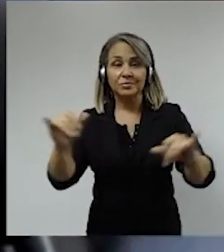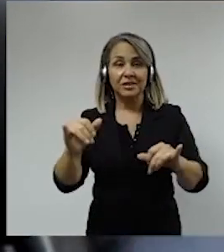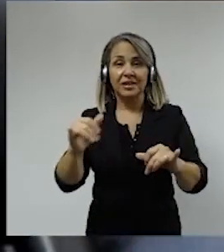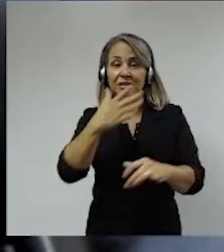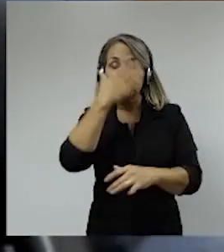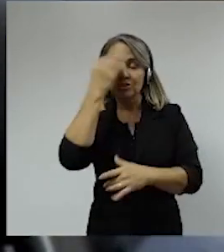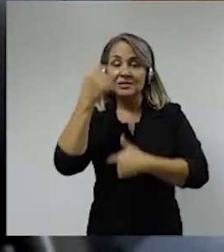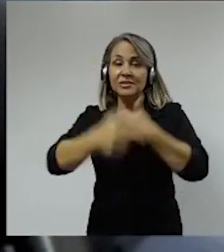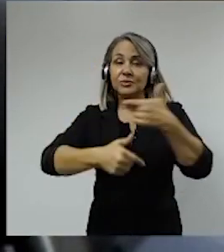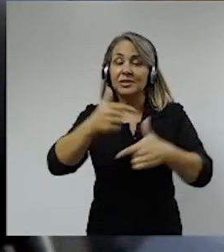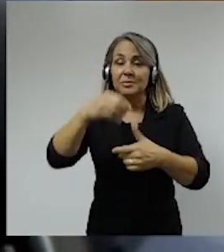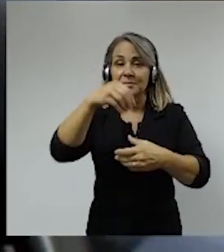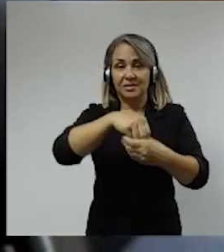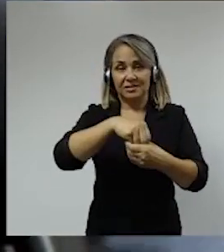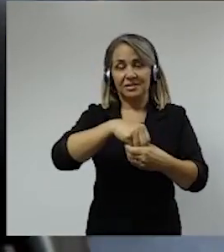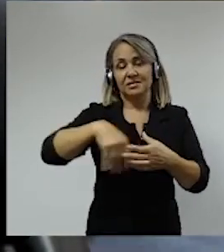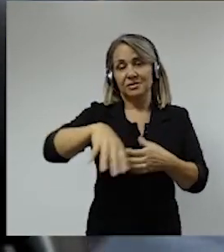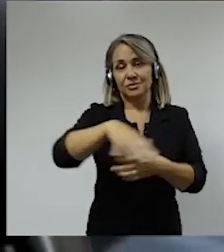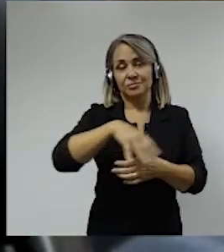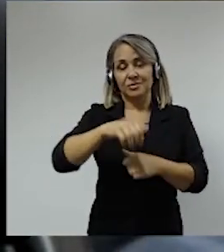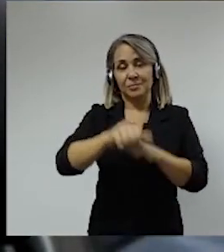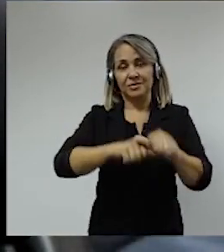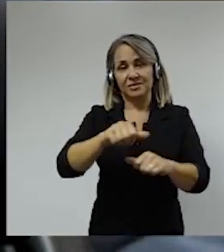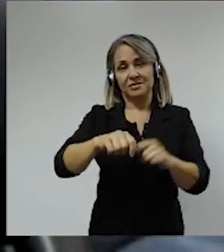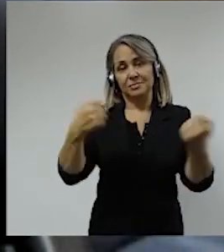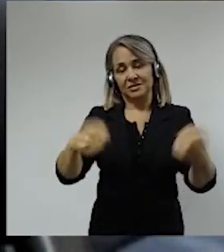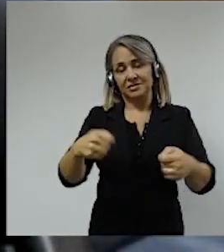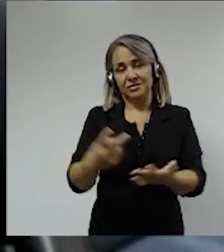trabalho interno, na mudança estrutural interna?